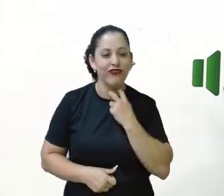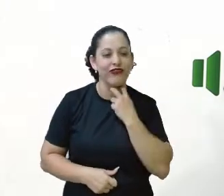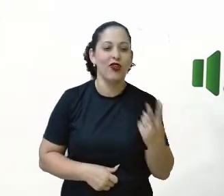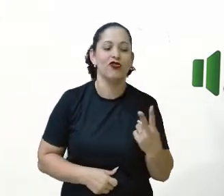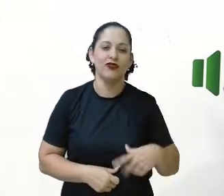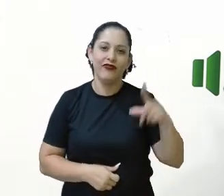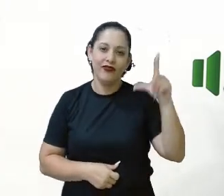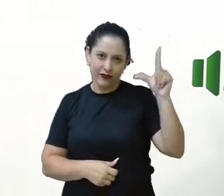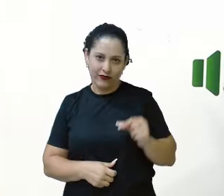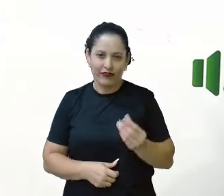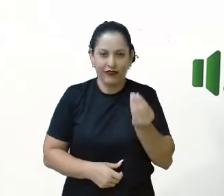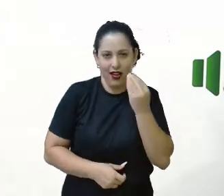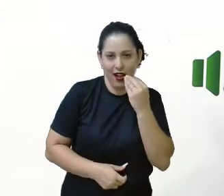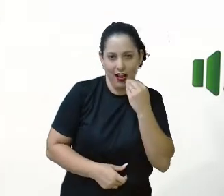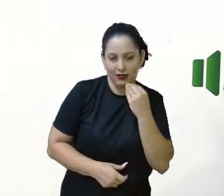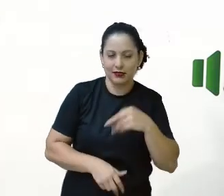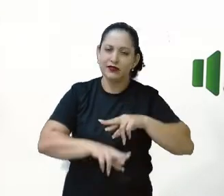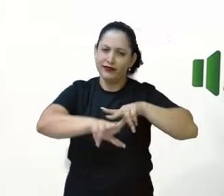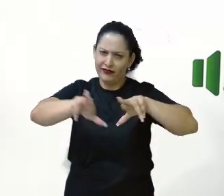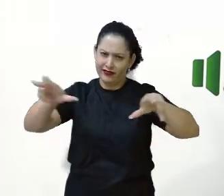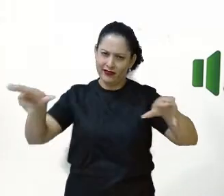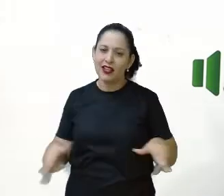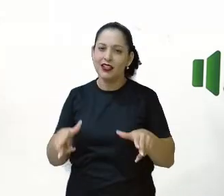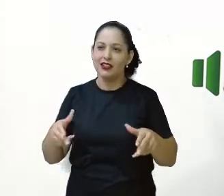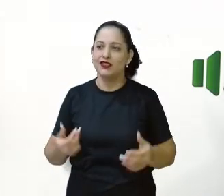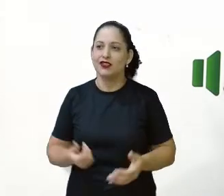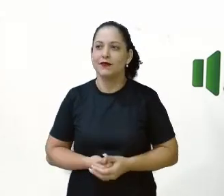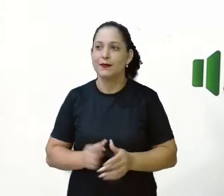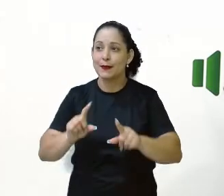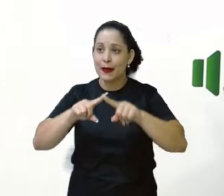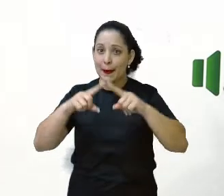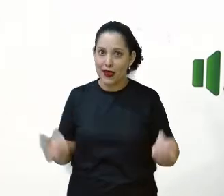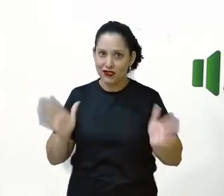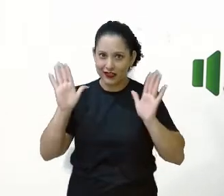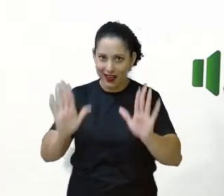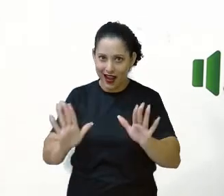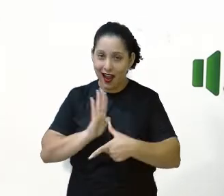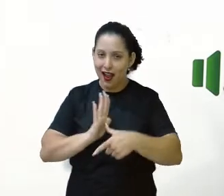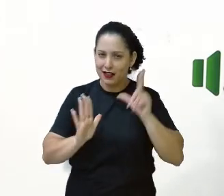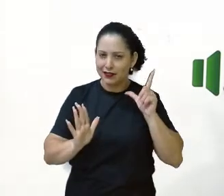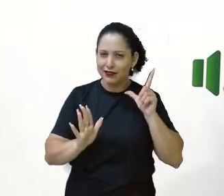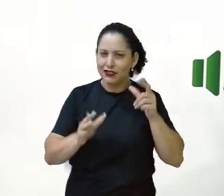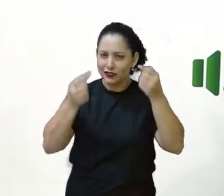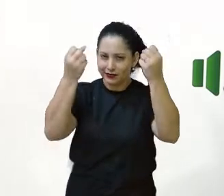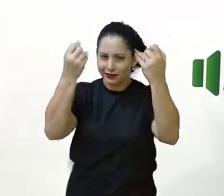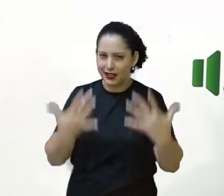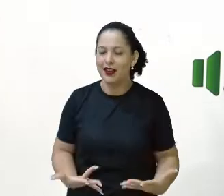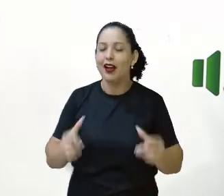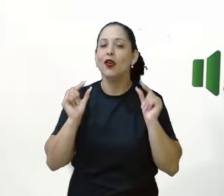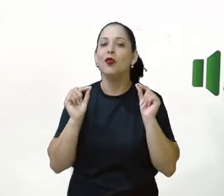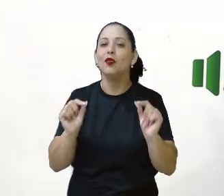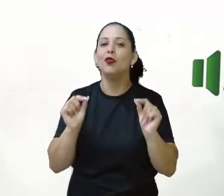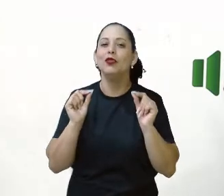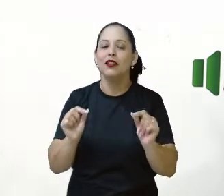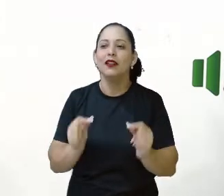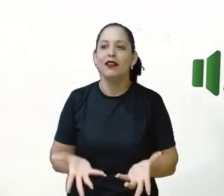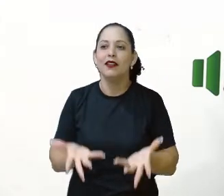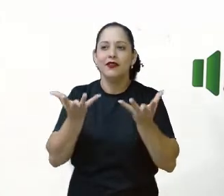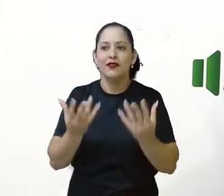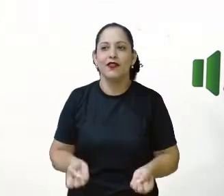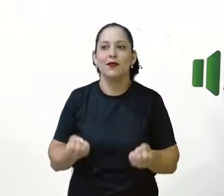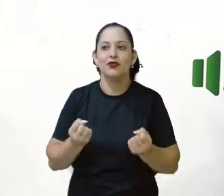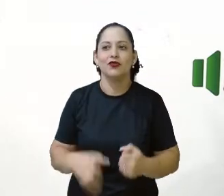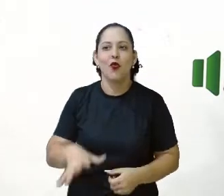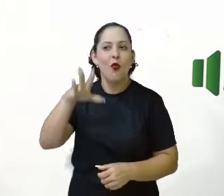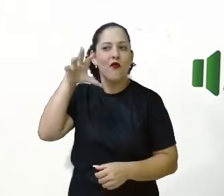isso quando a gente falar antes da gente falar da altura, né? Vamos ouvir